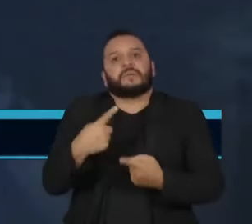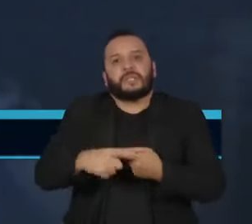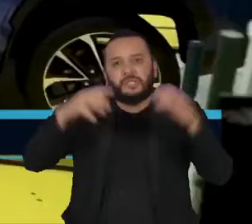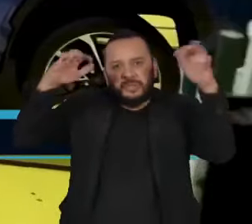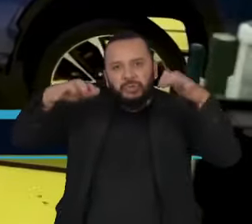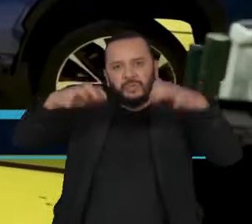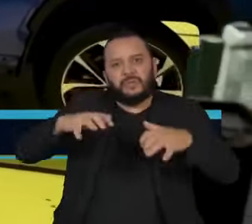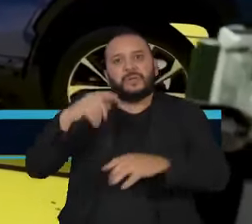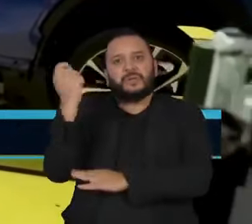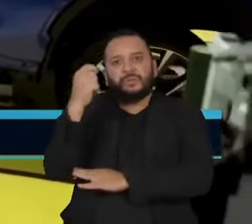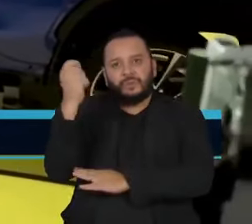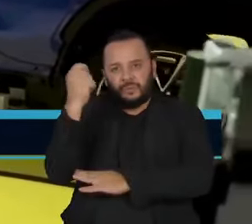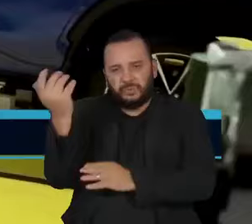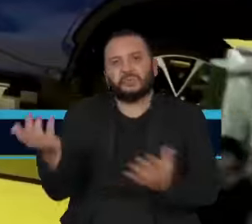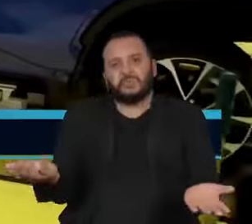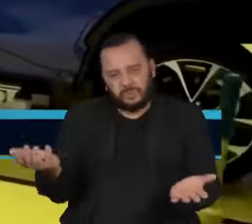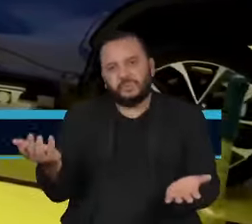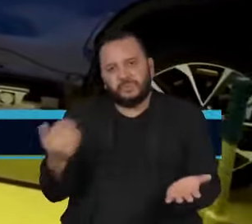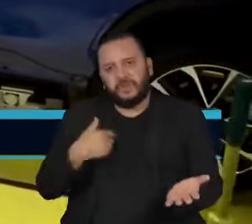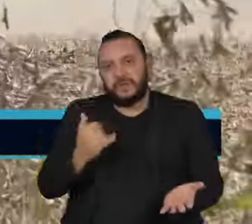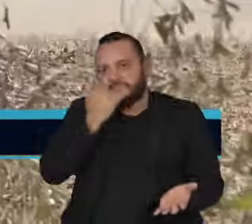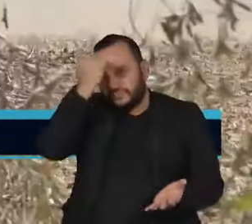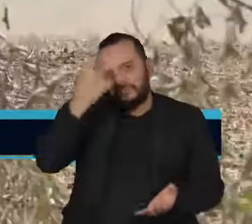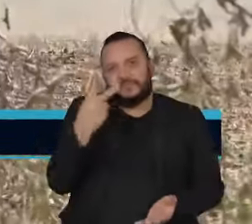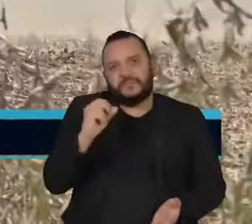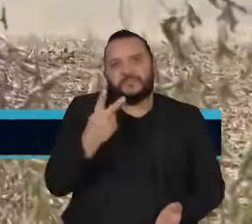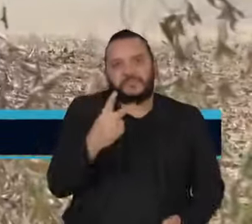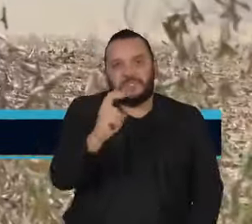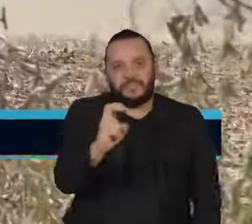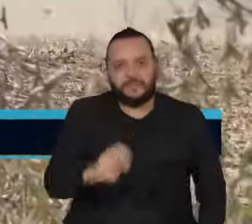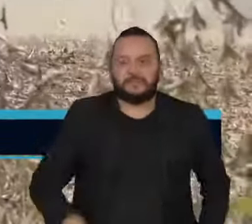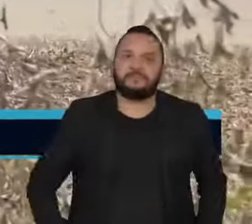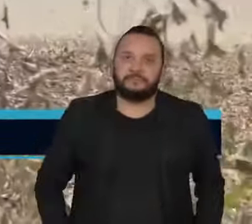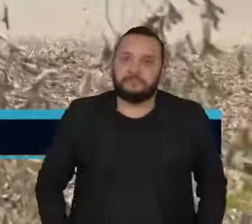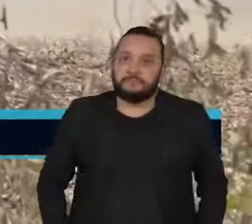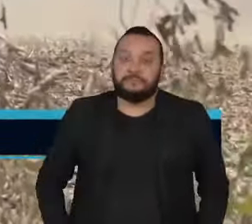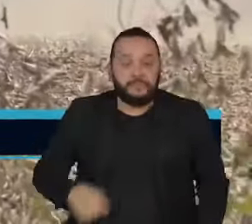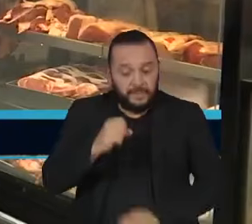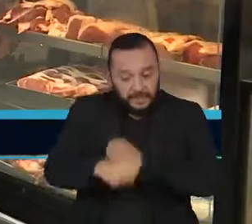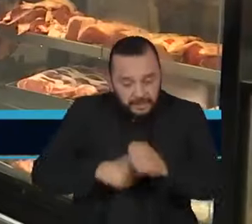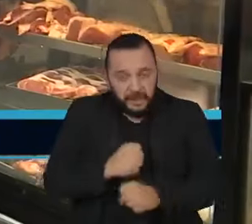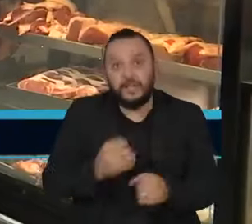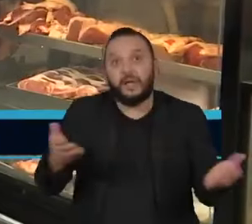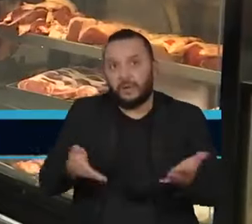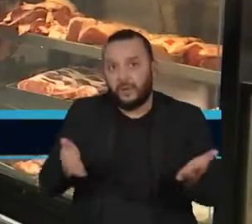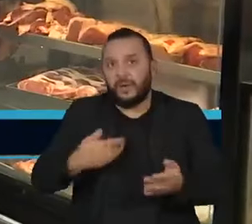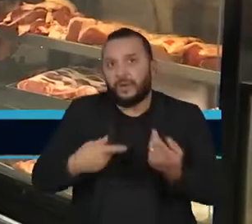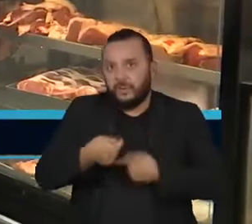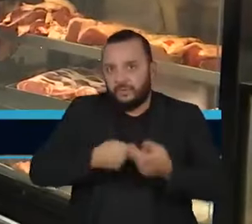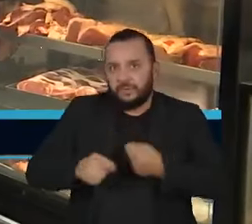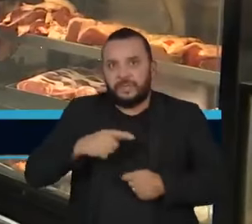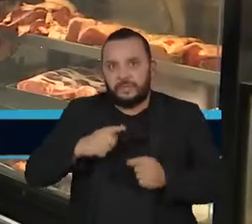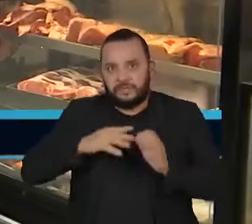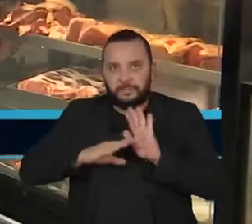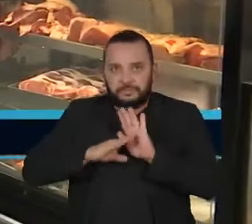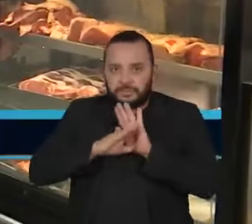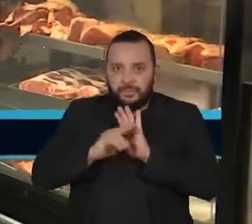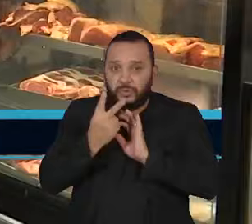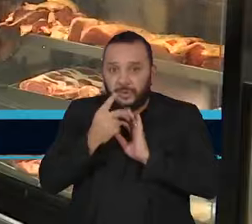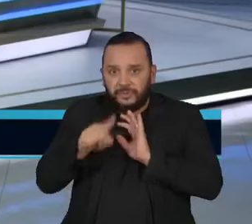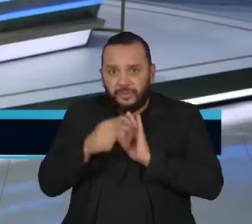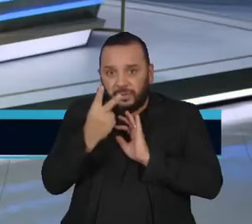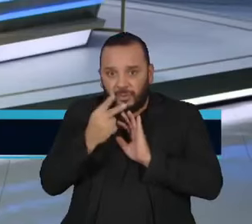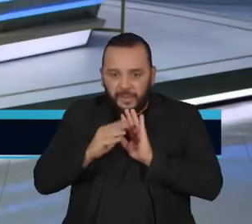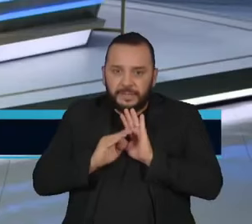2025. A previsão de crescimento da economia brasileira para este ano baixou de 2,2% para